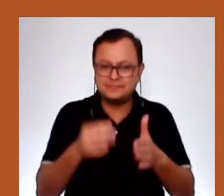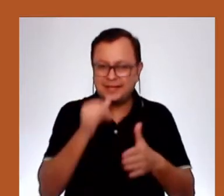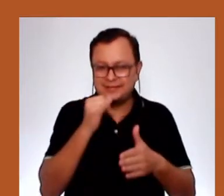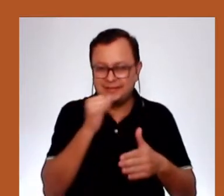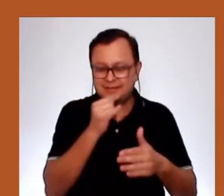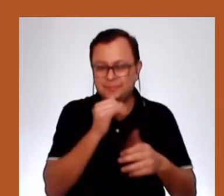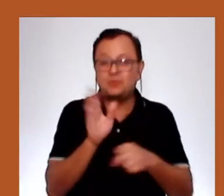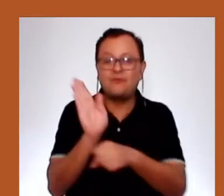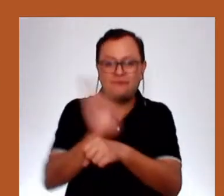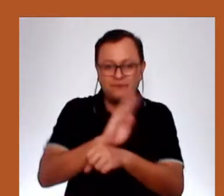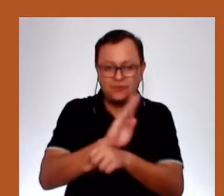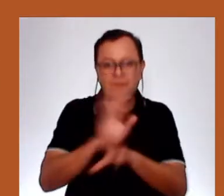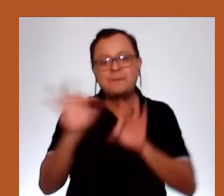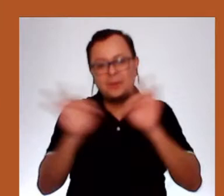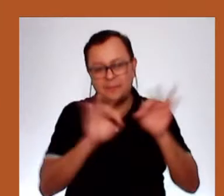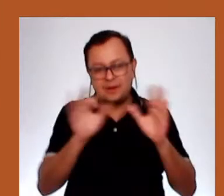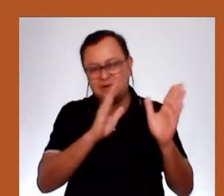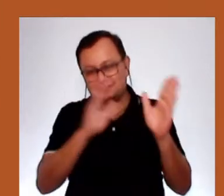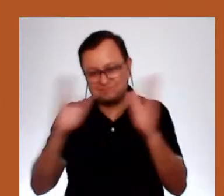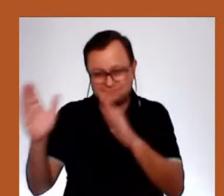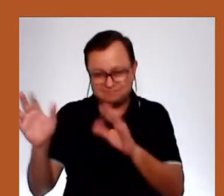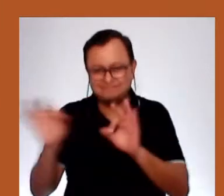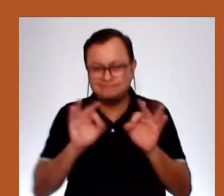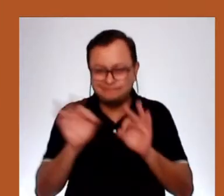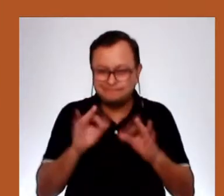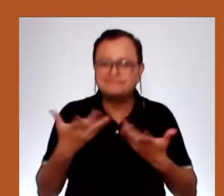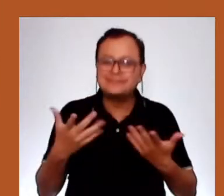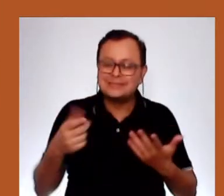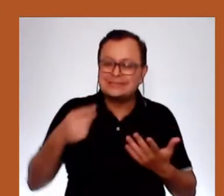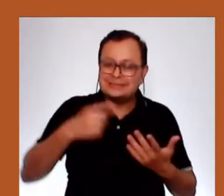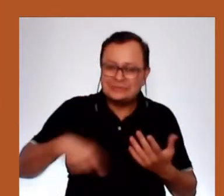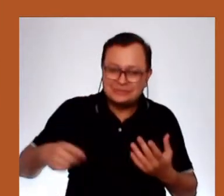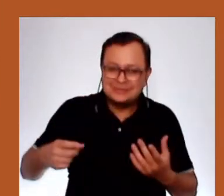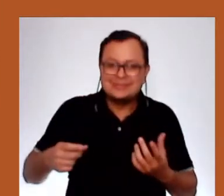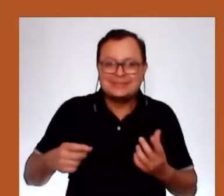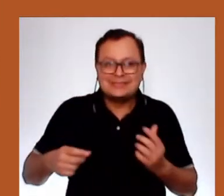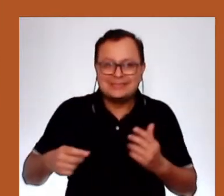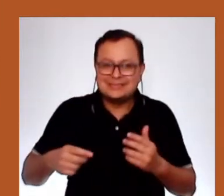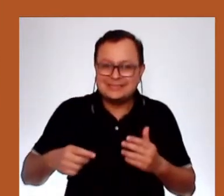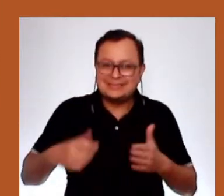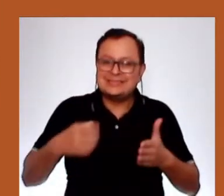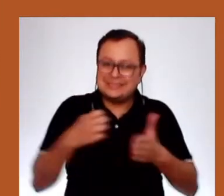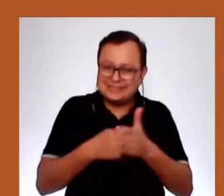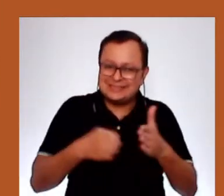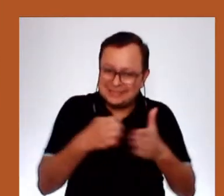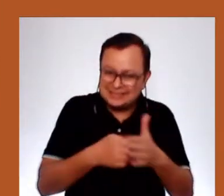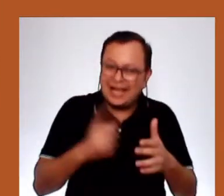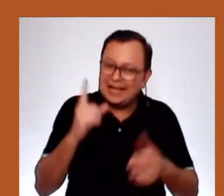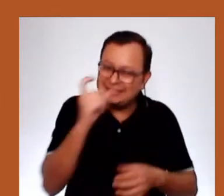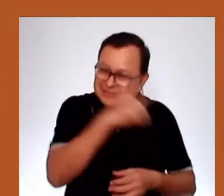condições que não eram as mais adequadas, a gente foi porque a gente achava que era importante. Talvez as menos adequadas,